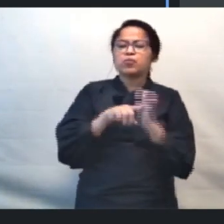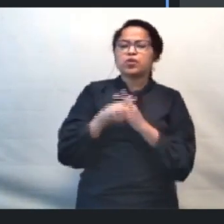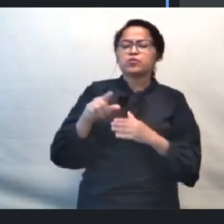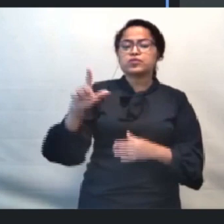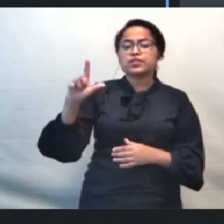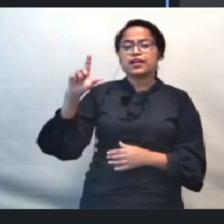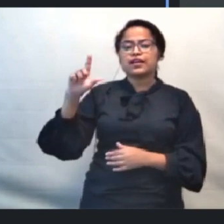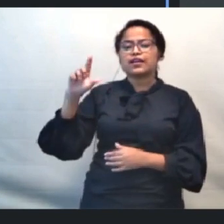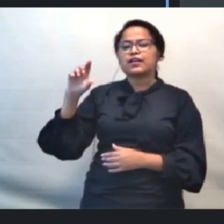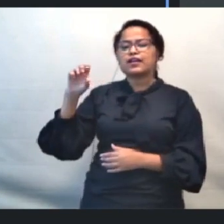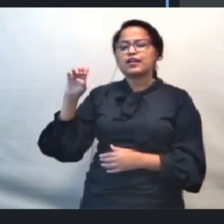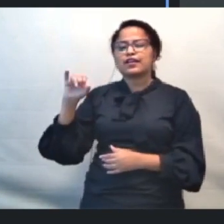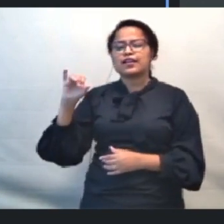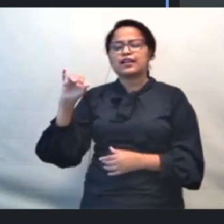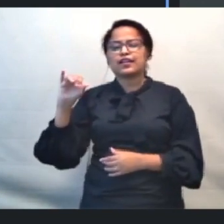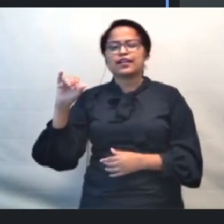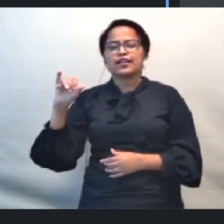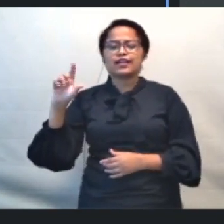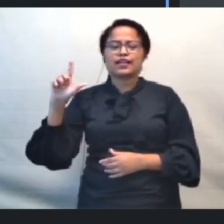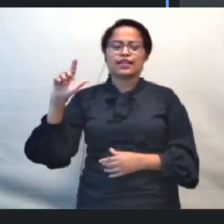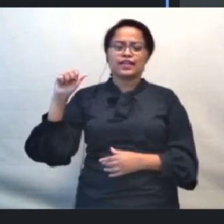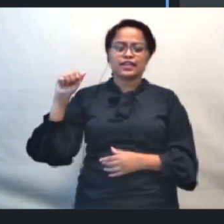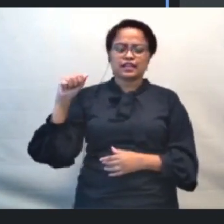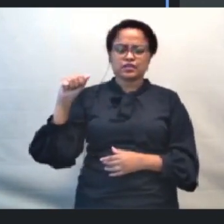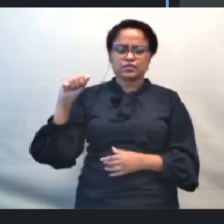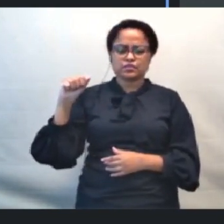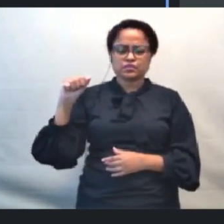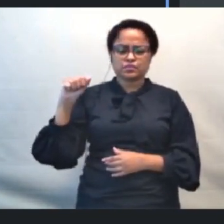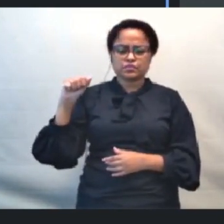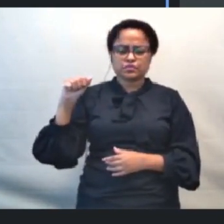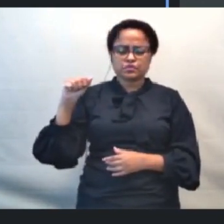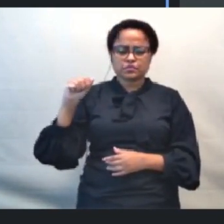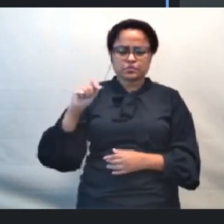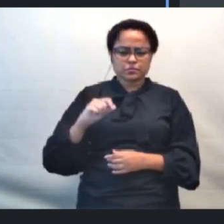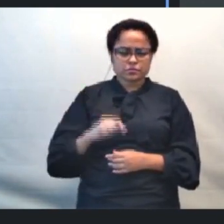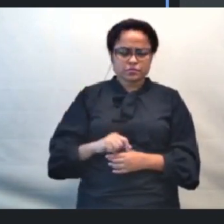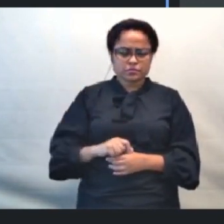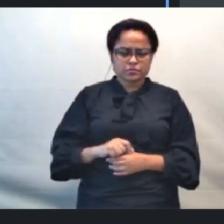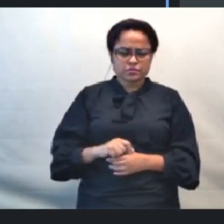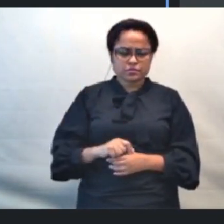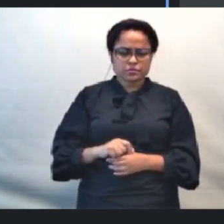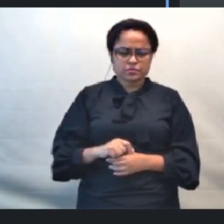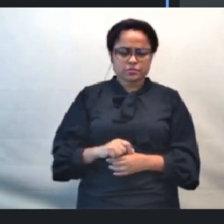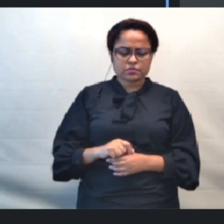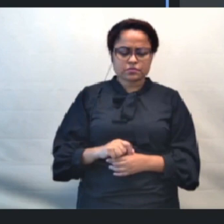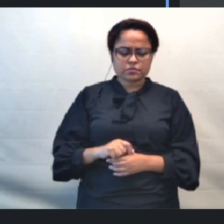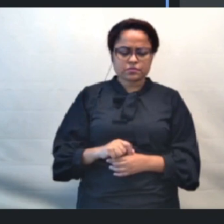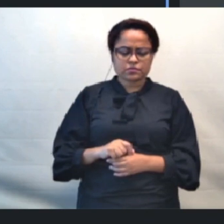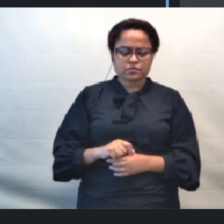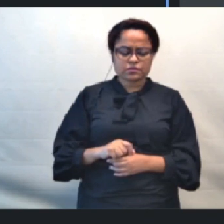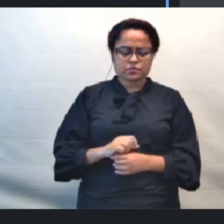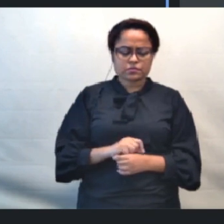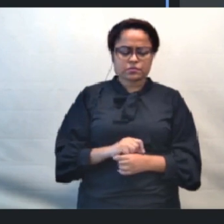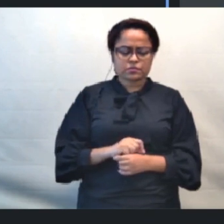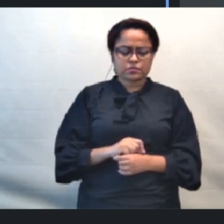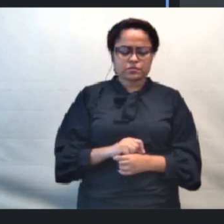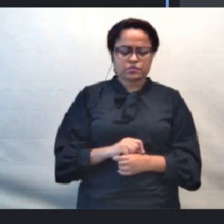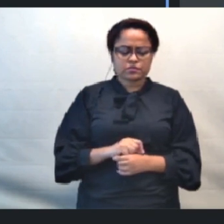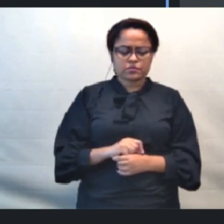o Bruno, de postar aí no